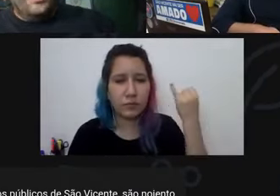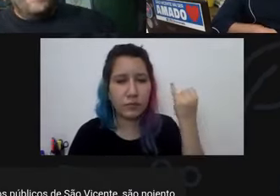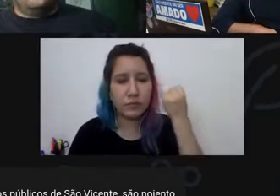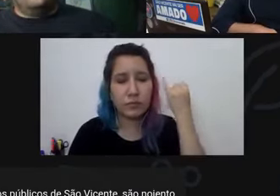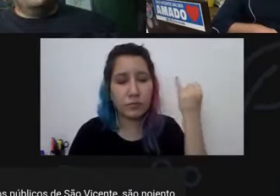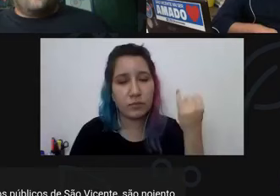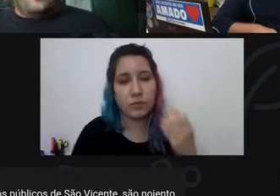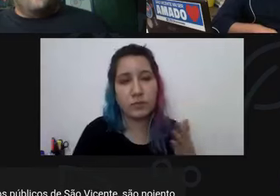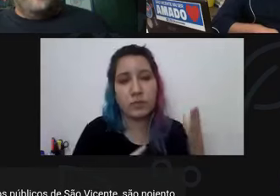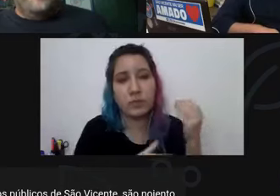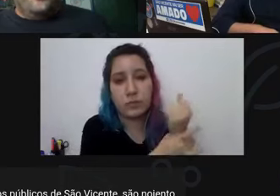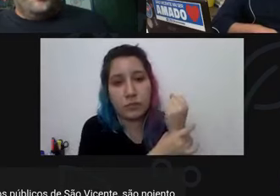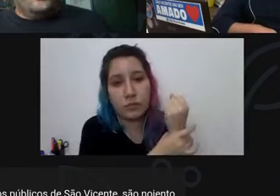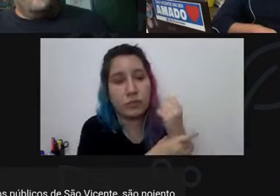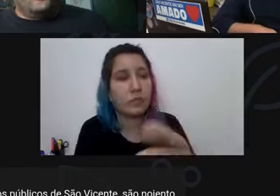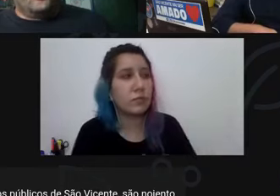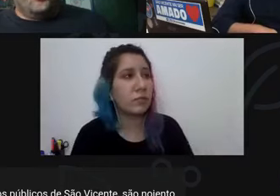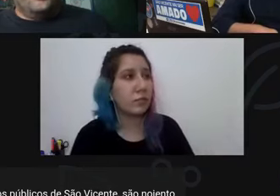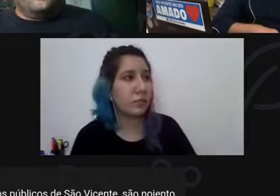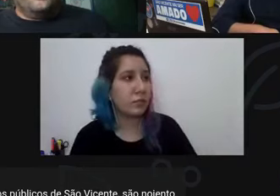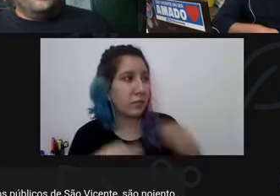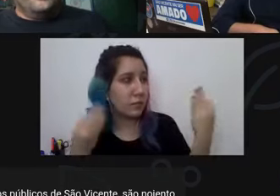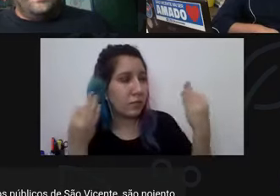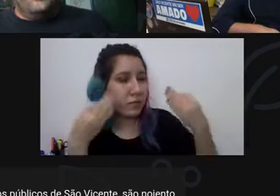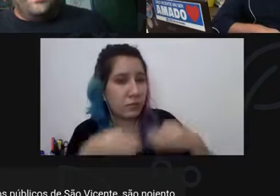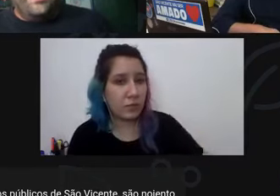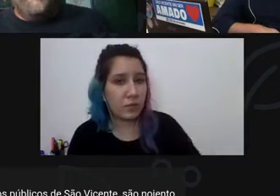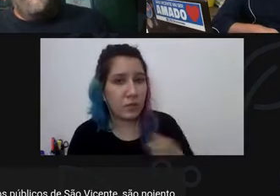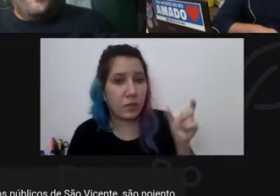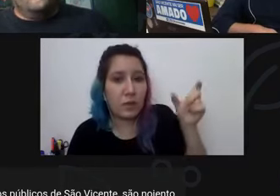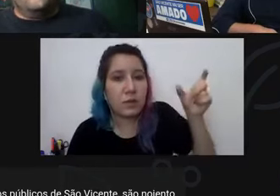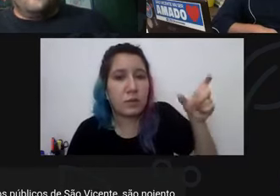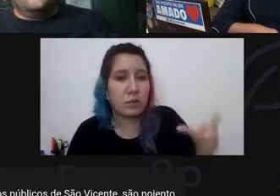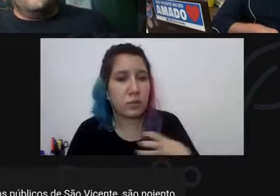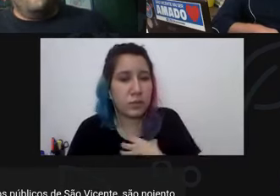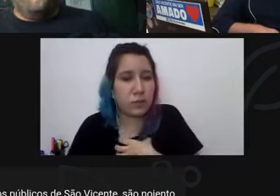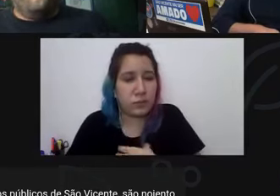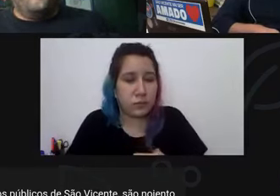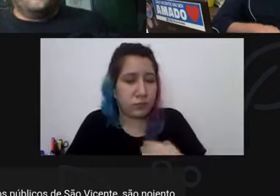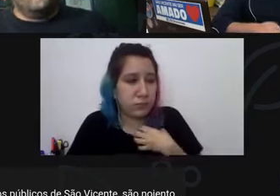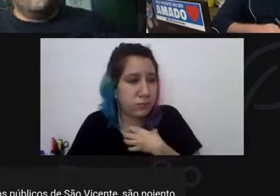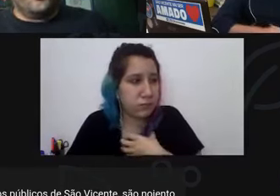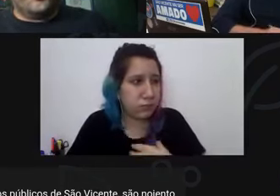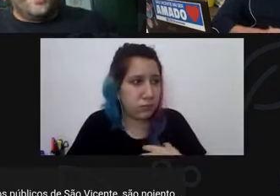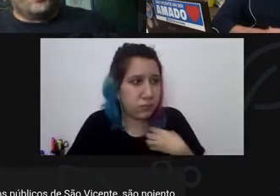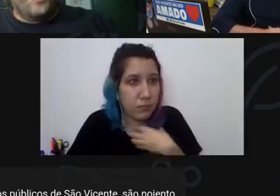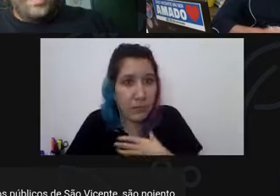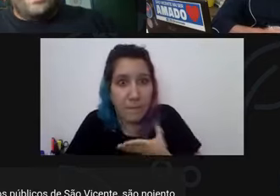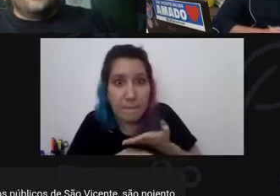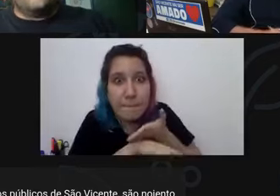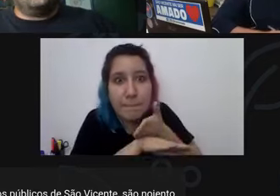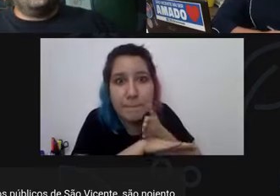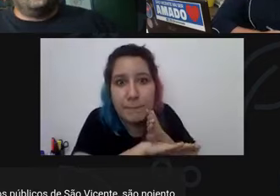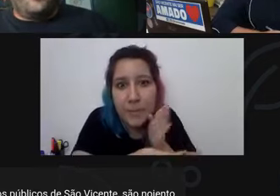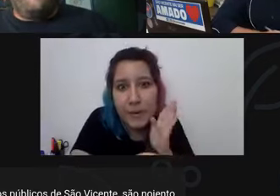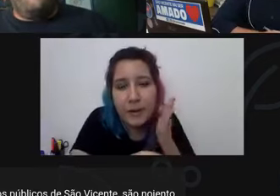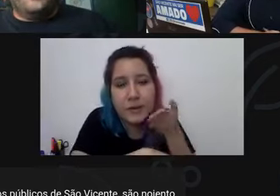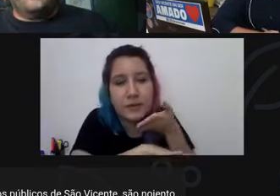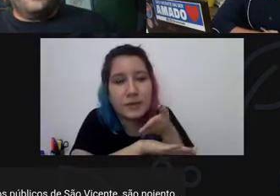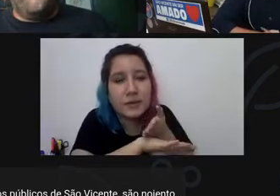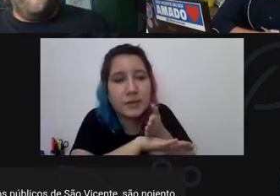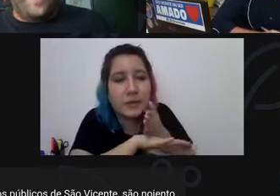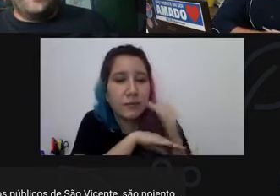nisso, mas é muito claro para mim, quando as pessoas se sentem valorizadas, envolvidas no processo, elas ajudam